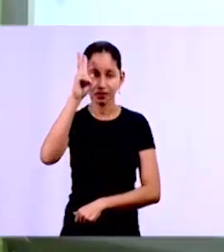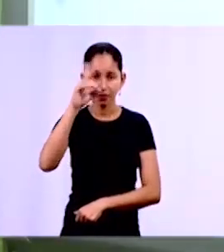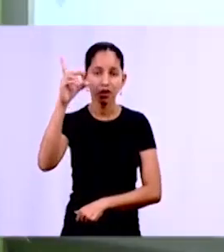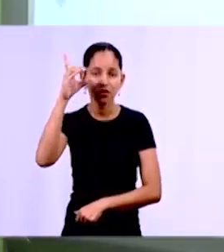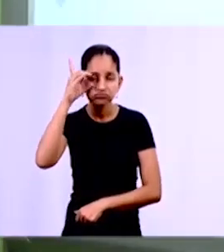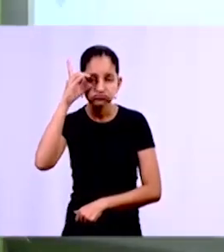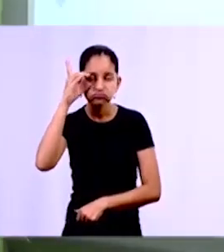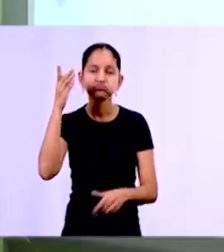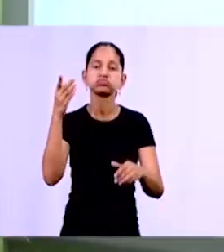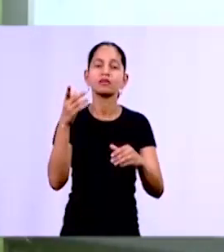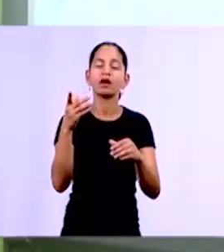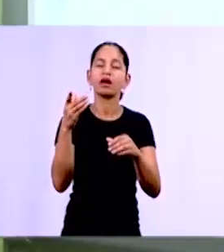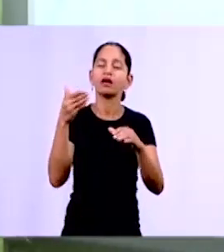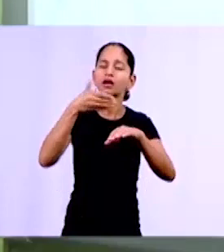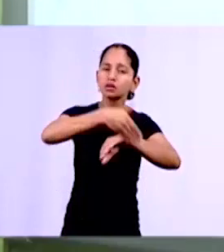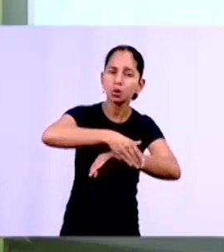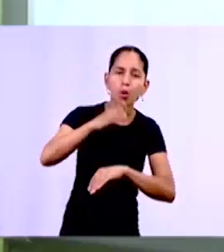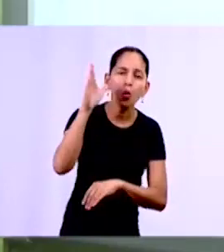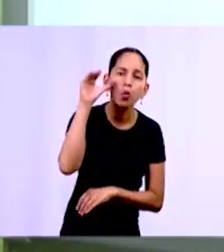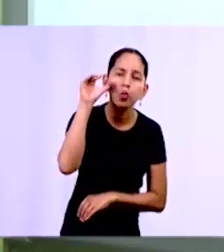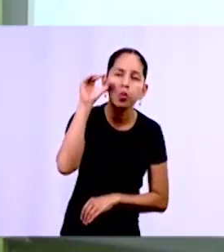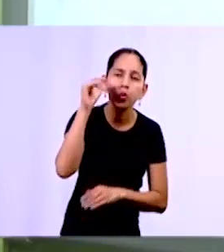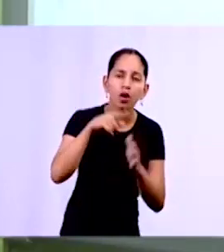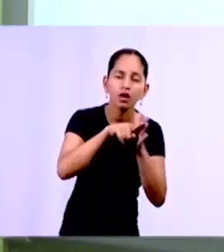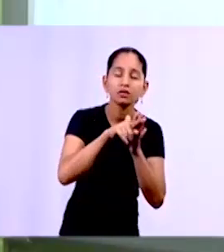lá dos servidores do governo,